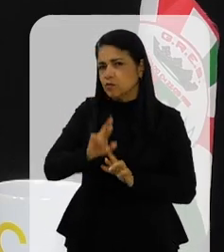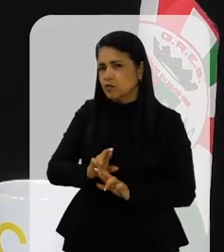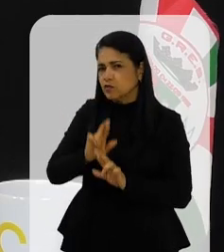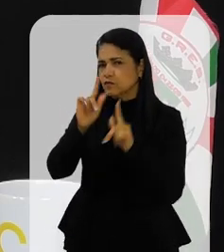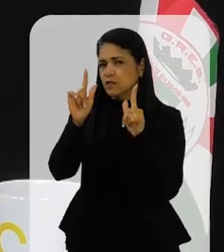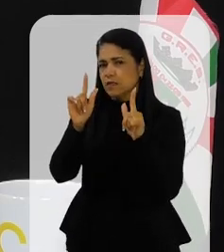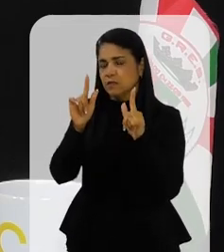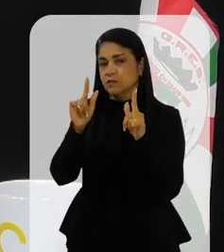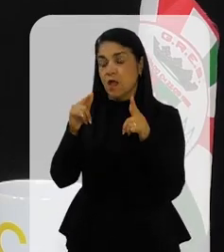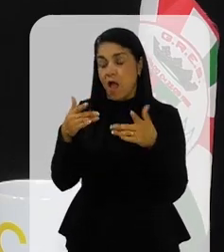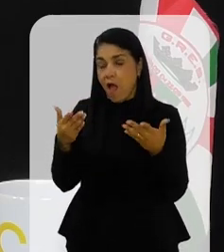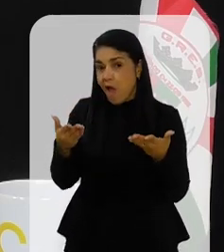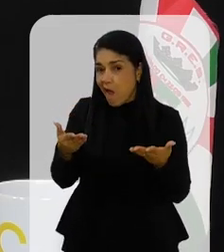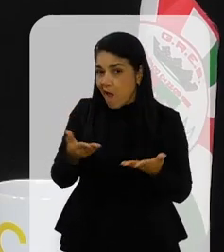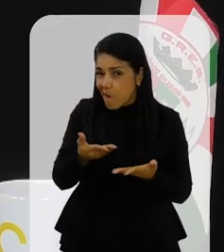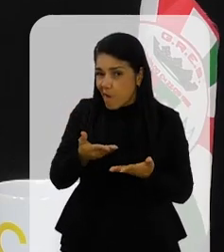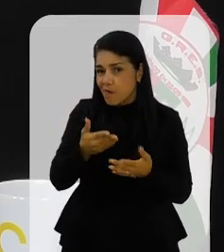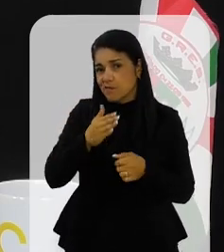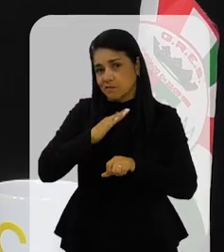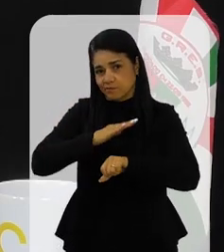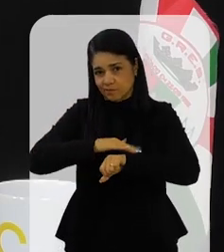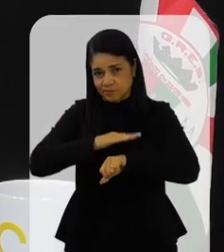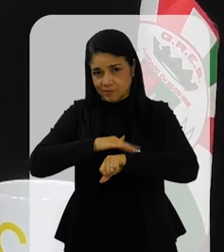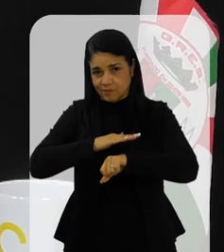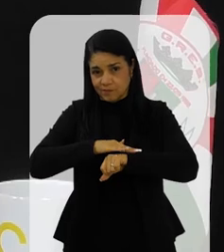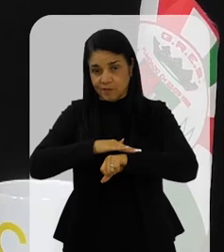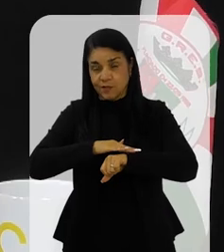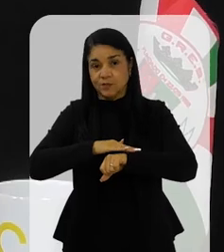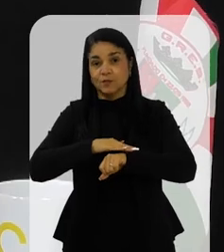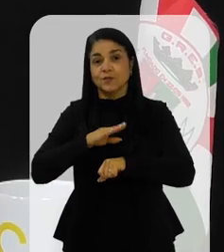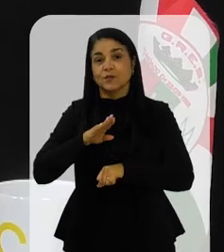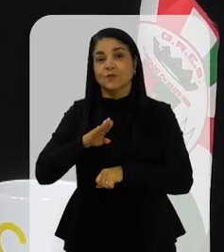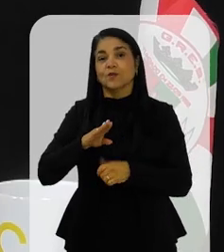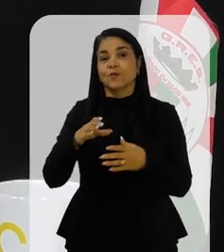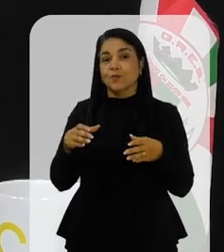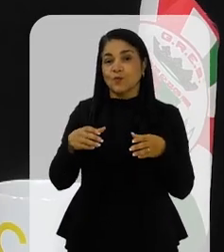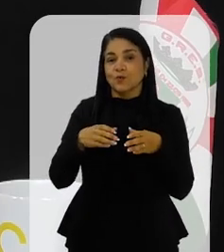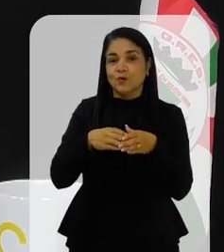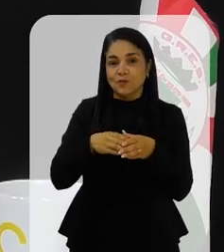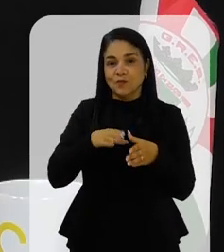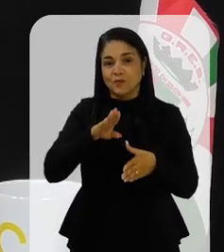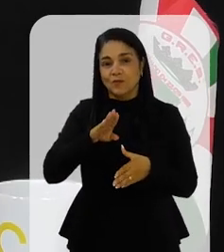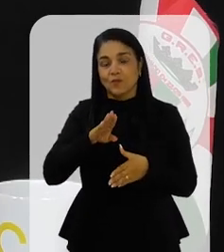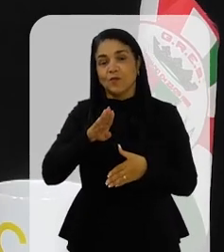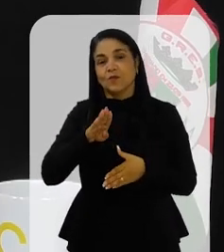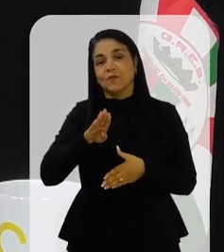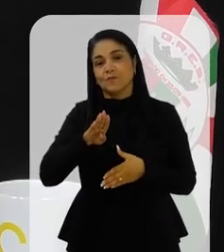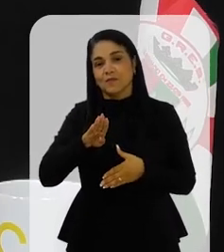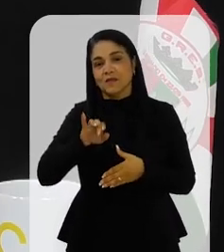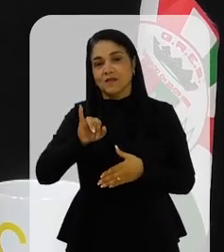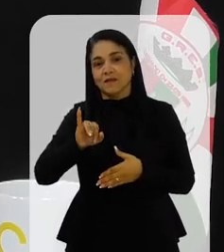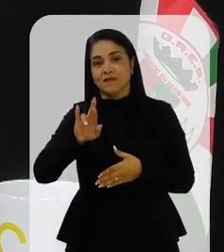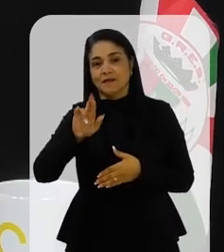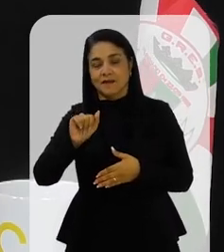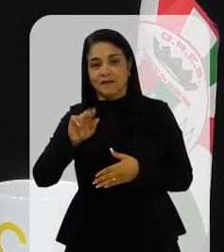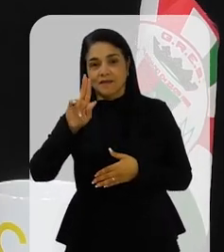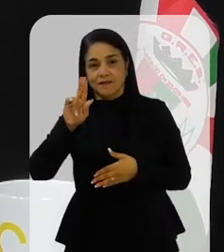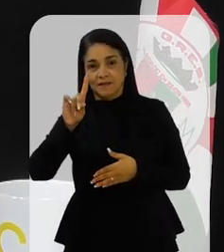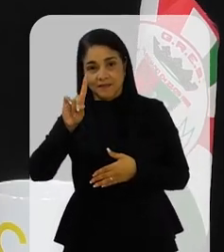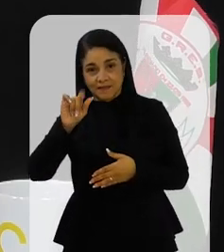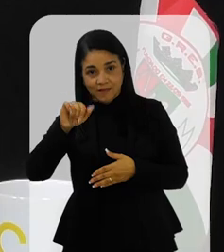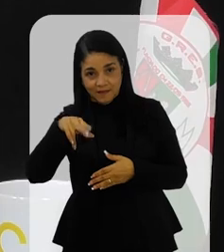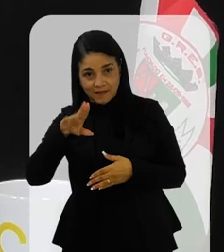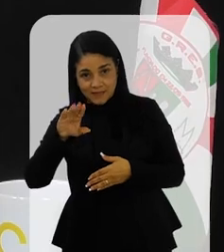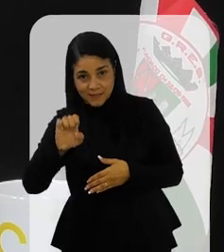Eu agora, no momento, né, o grupo Biradense está completou, né, no carnaval de